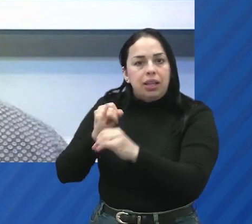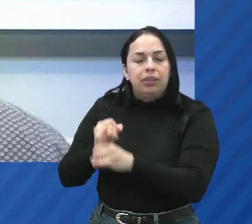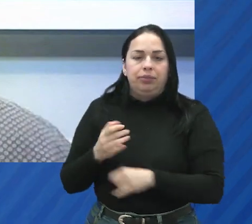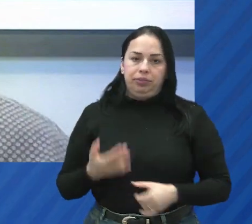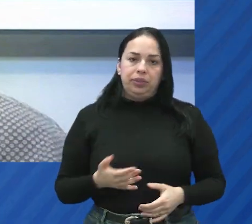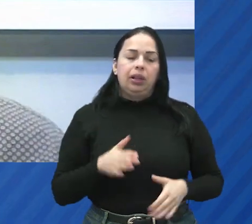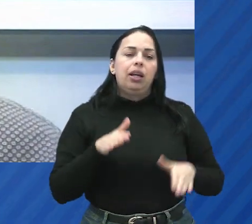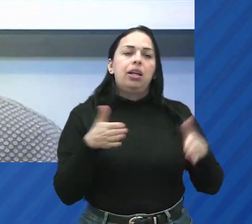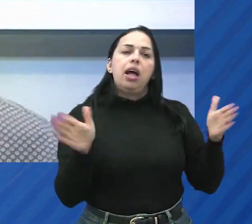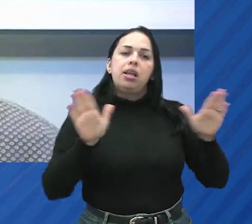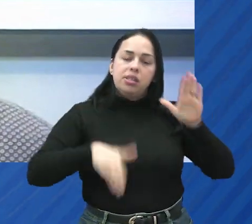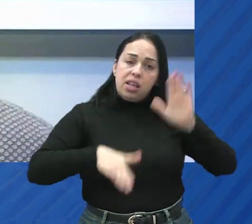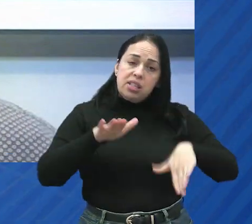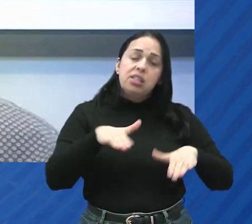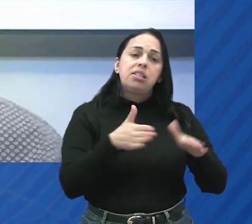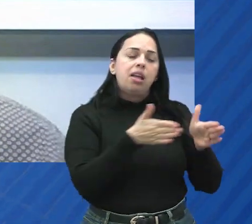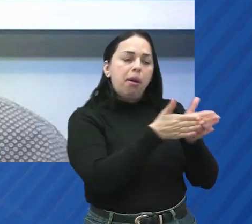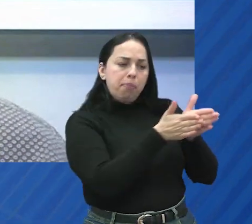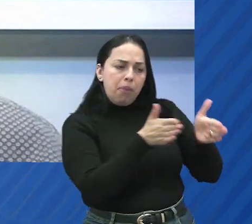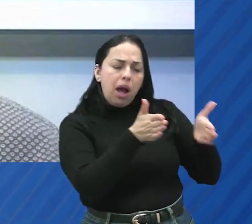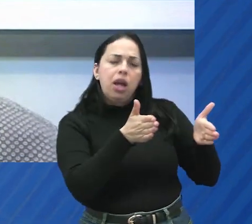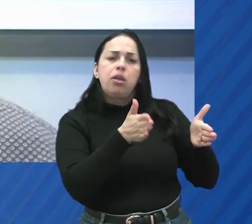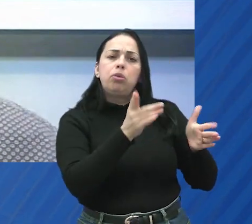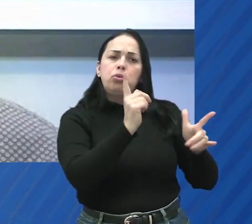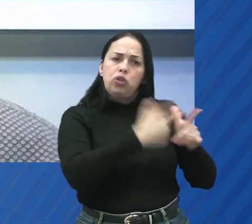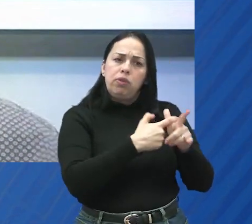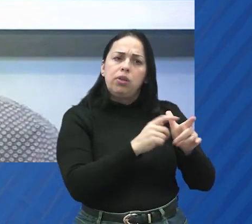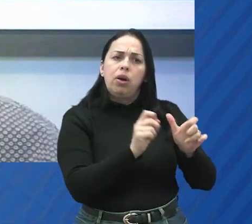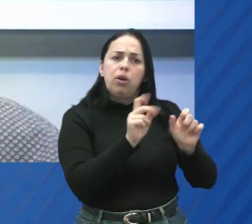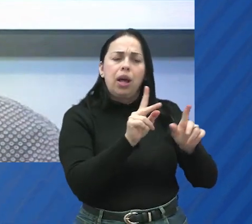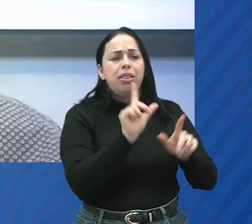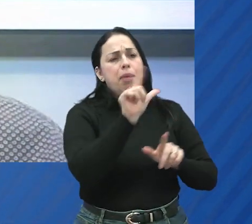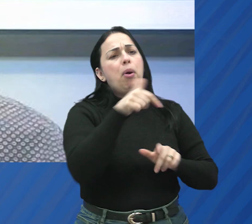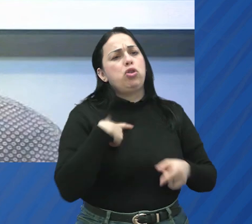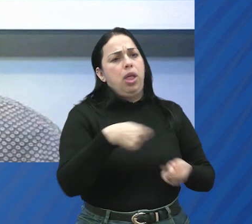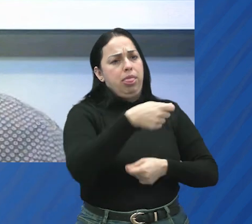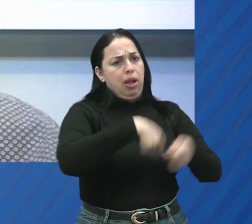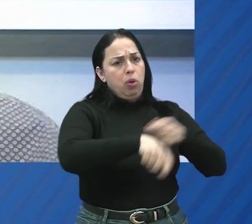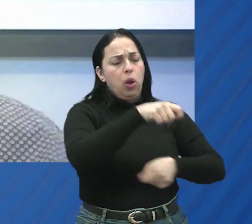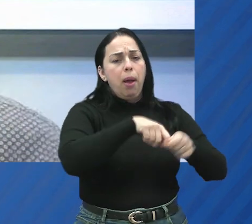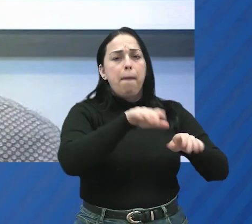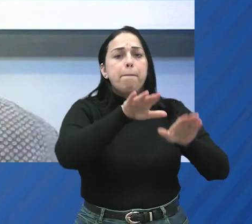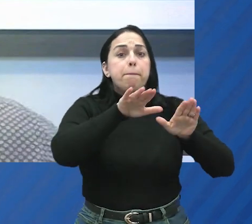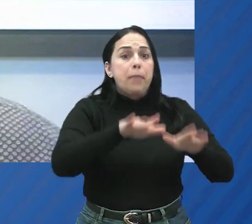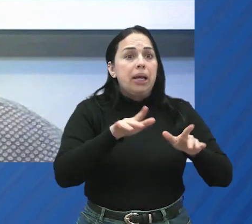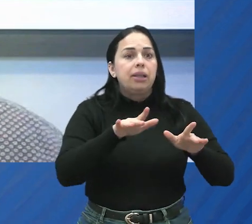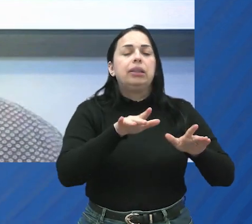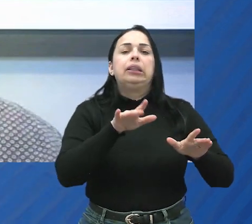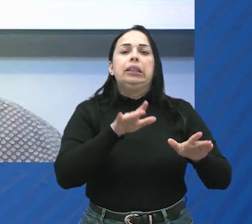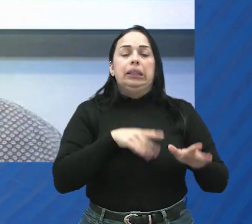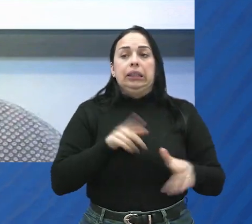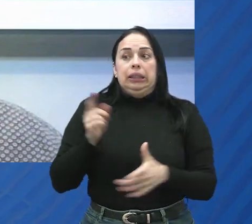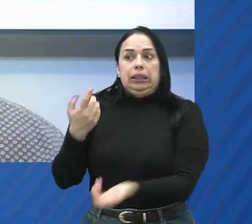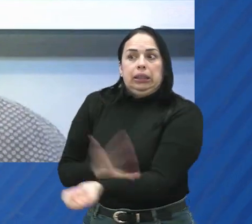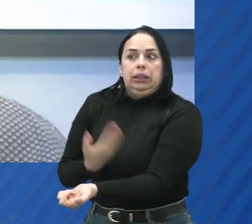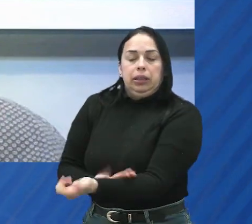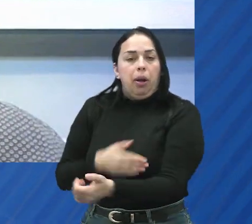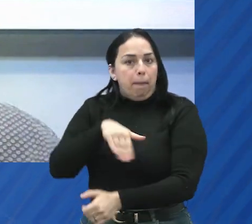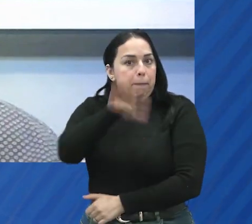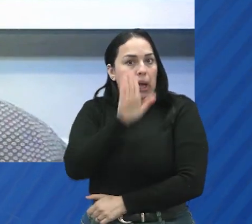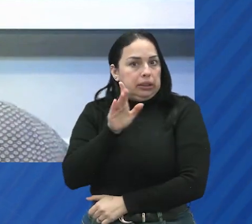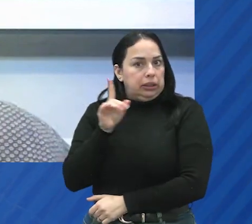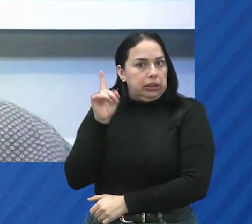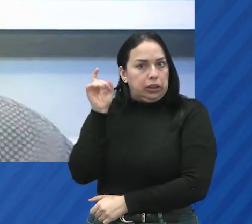mais do que a inadimplência momentânea, que pode até ser resolvida com alguma negociação dentro da própria instituição. Então,